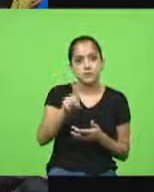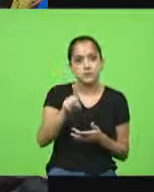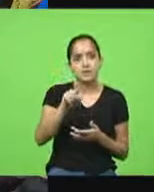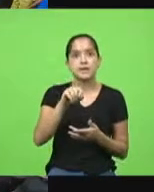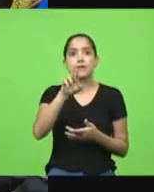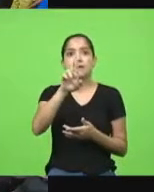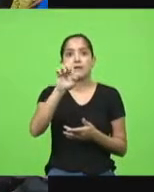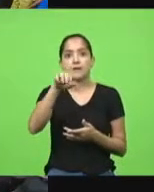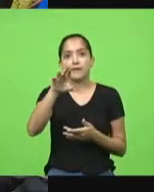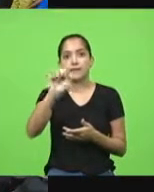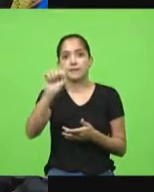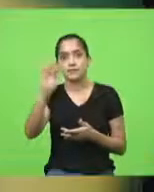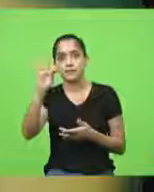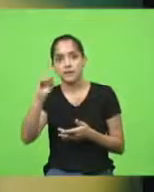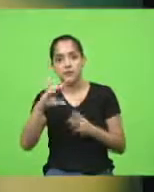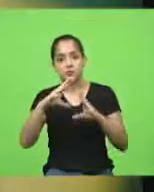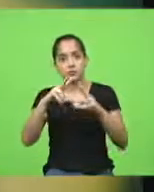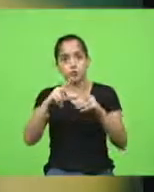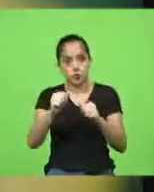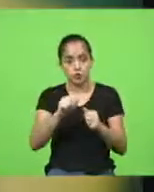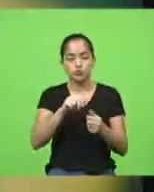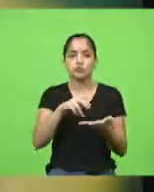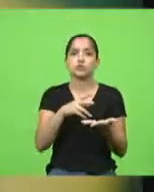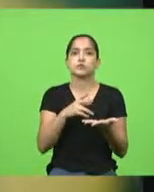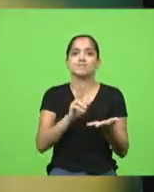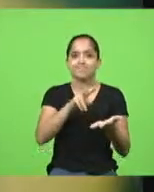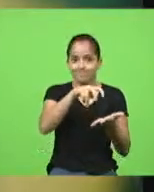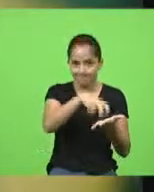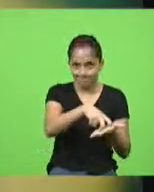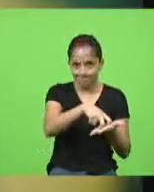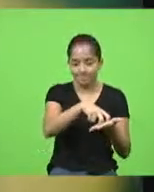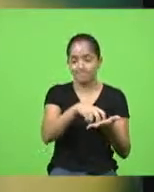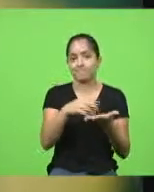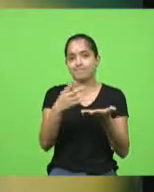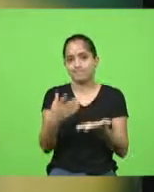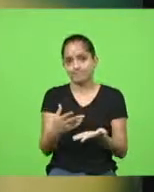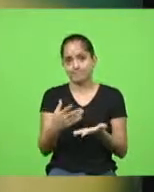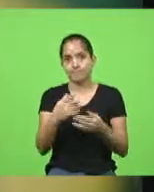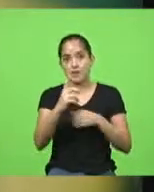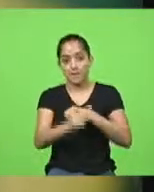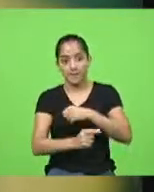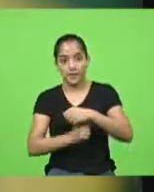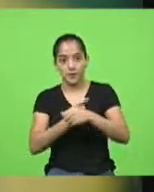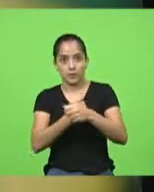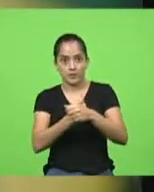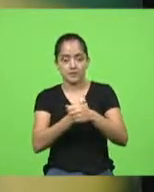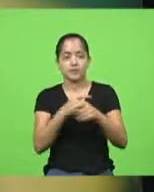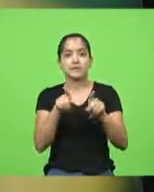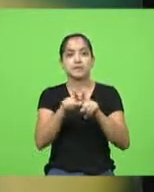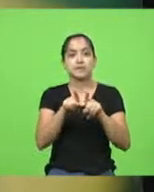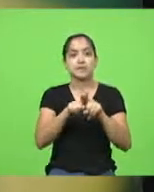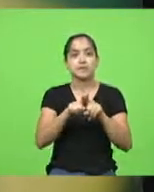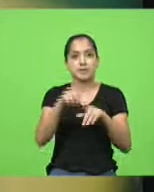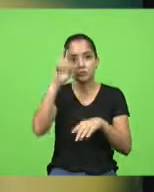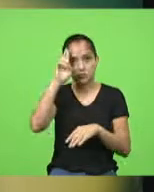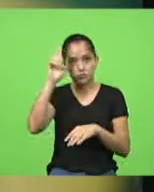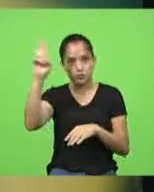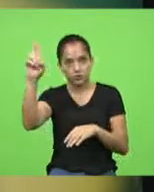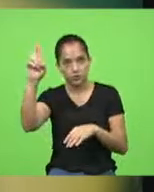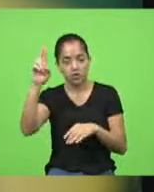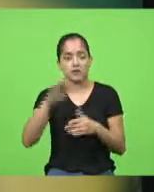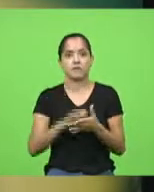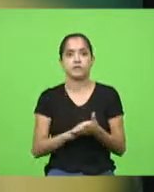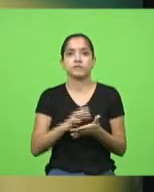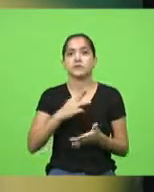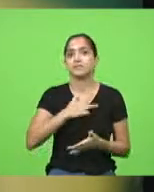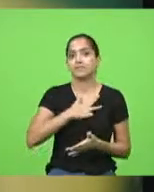Duque, todos condenados pela Operação Lava Jato, e colocasse o chefe da quadrilha, o senhor Luiz Inácio Lula